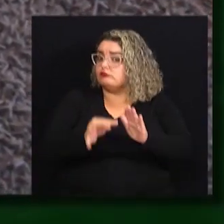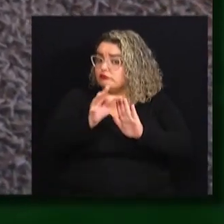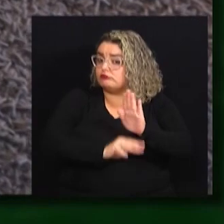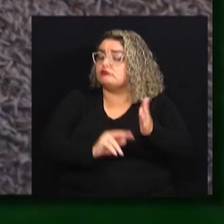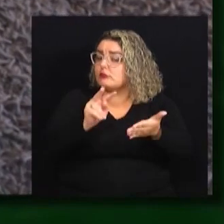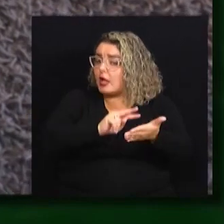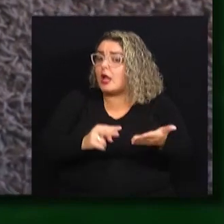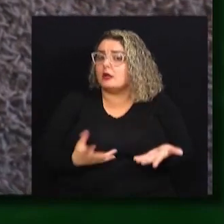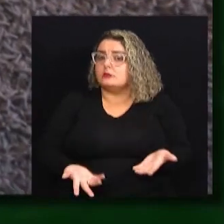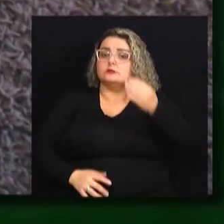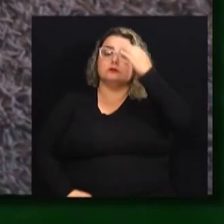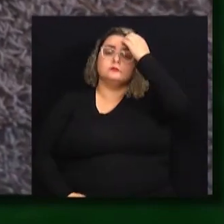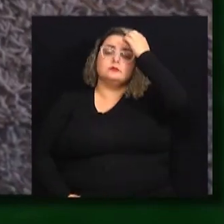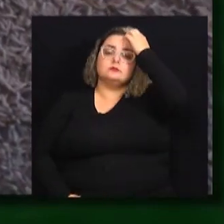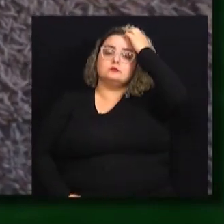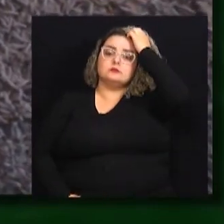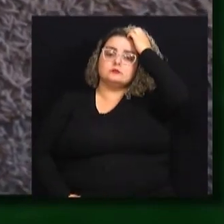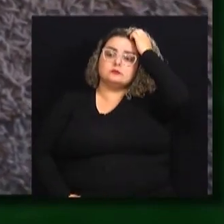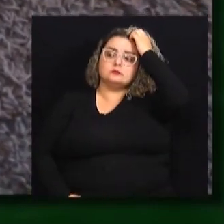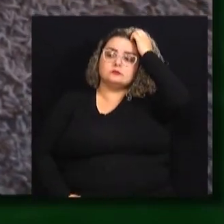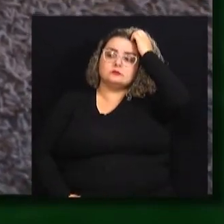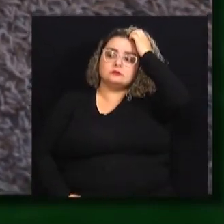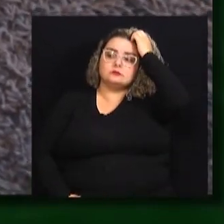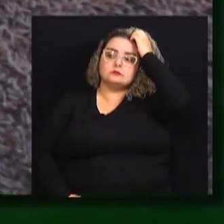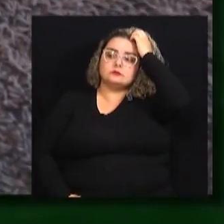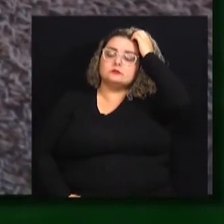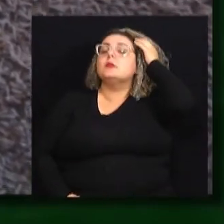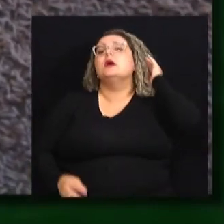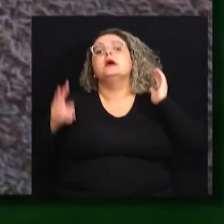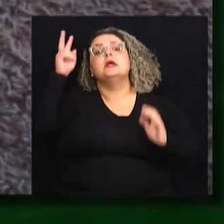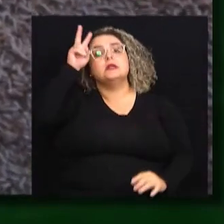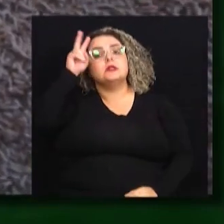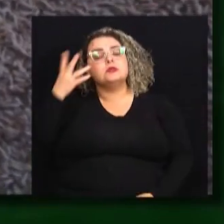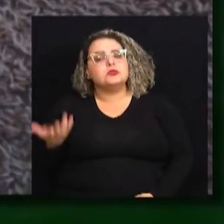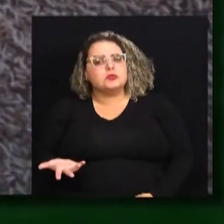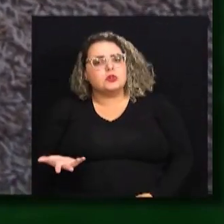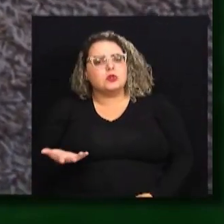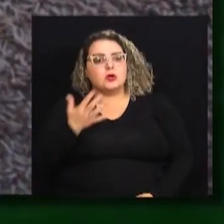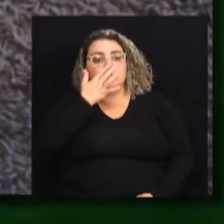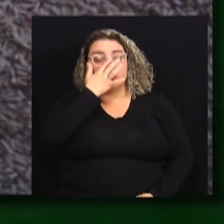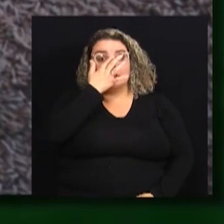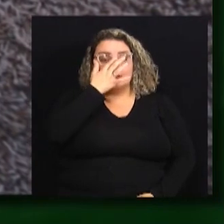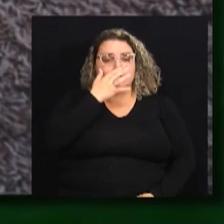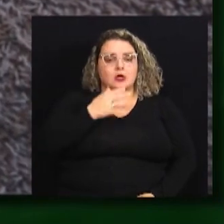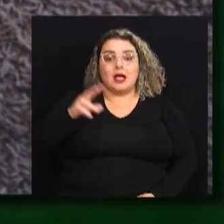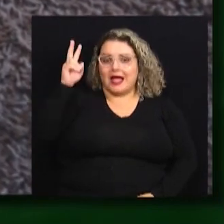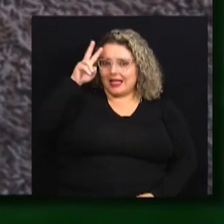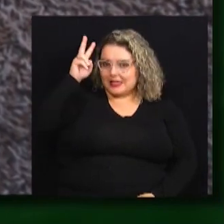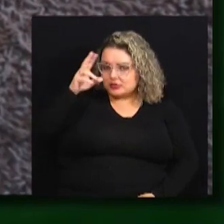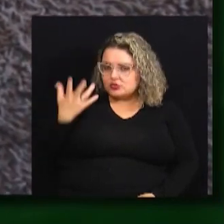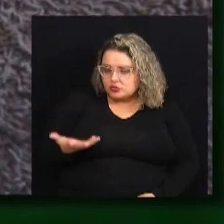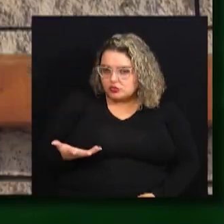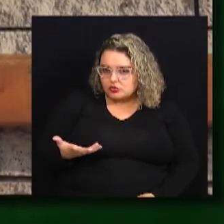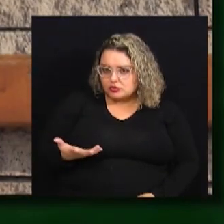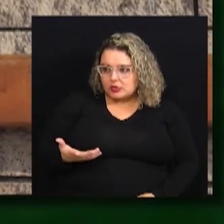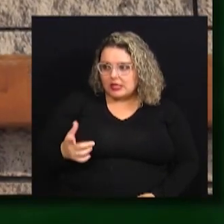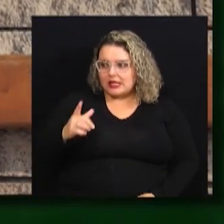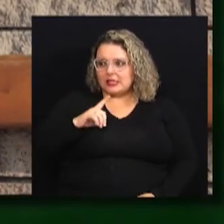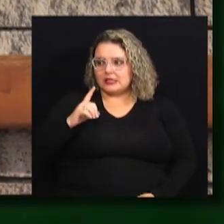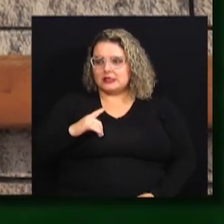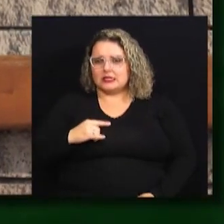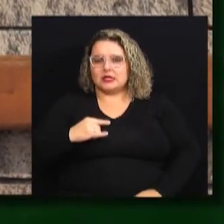os filhos na teoria, olha, ler é legal, vamos ler, porque a leitura realmente faz a diferença, mas